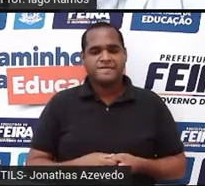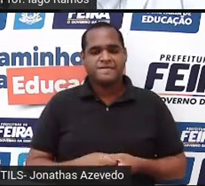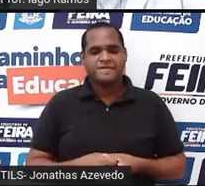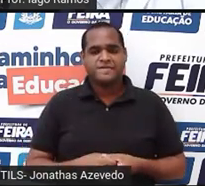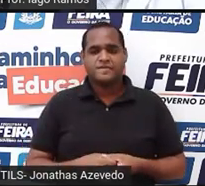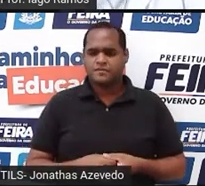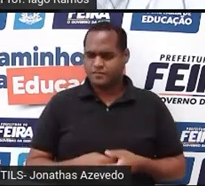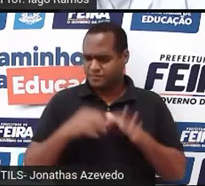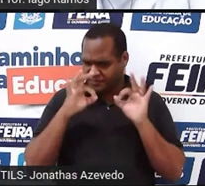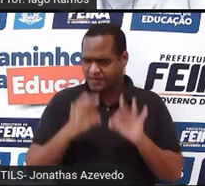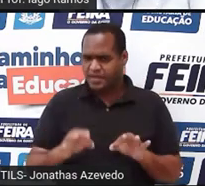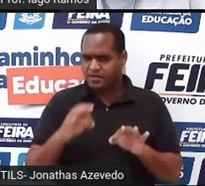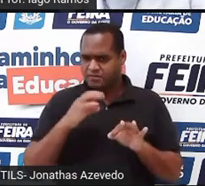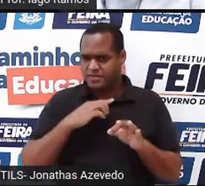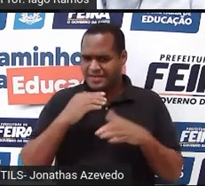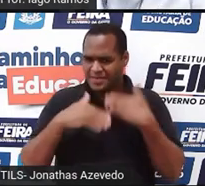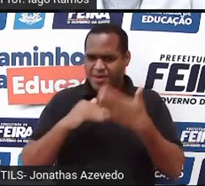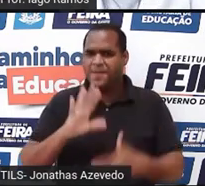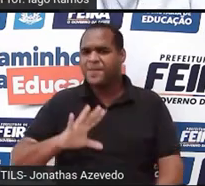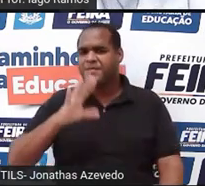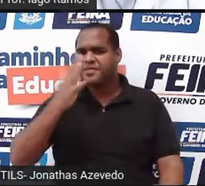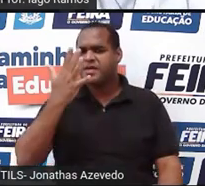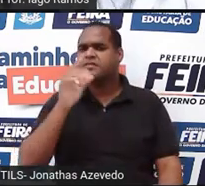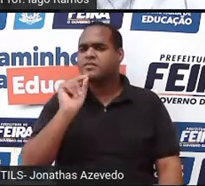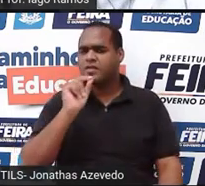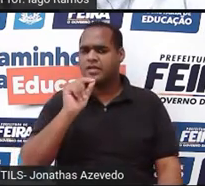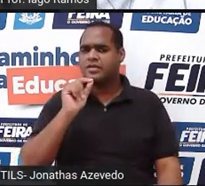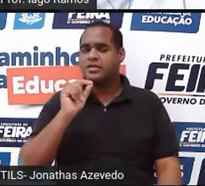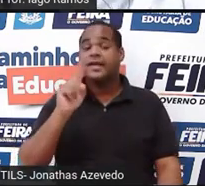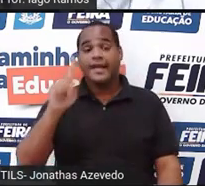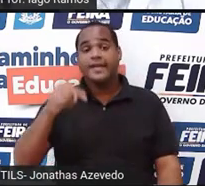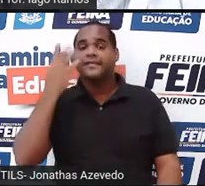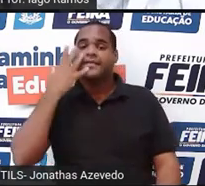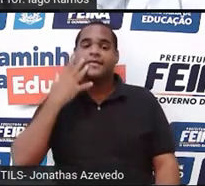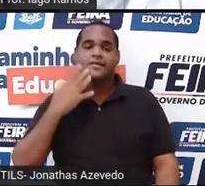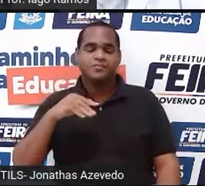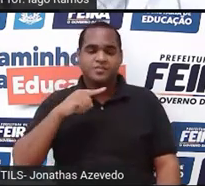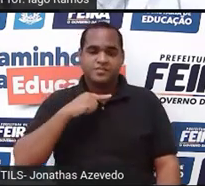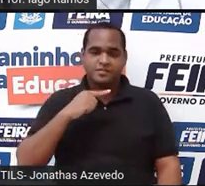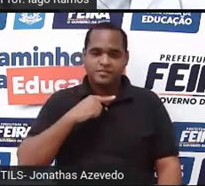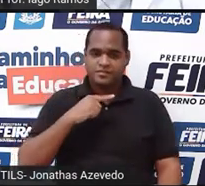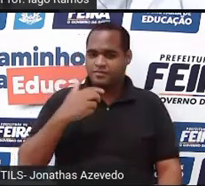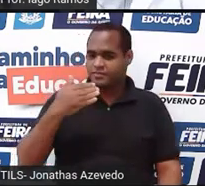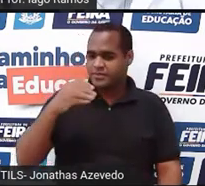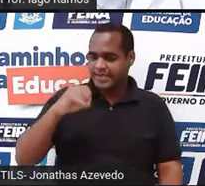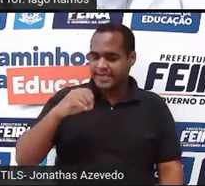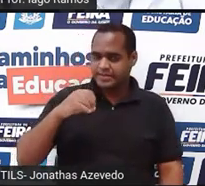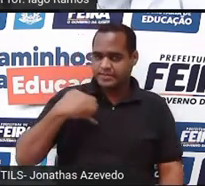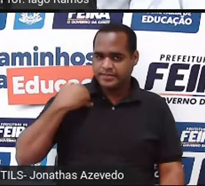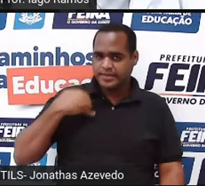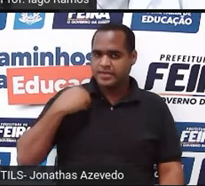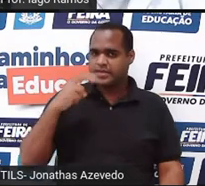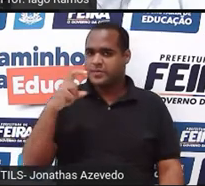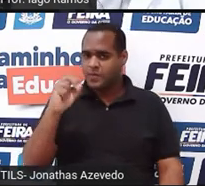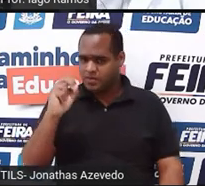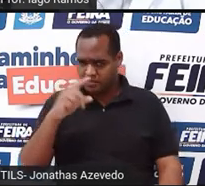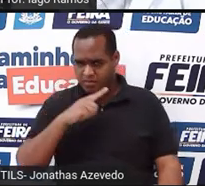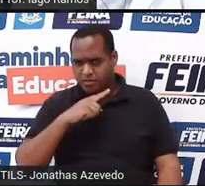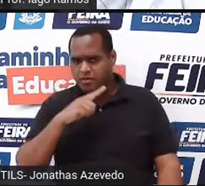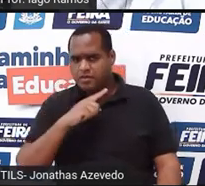o que é certo vai acontecer e quando essa criança tiver 10 anos ela vai caçar 50